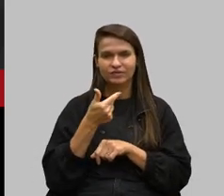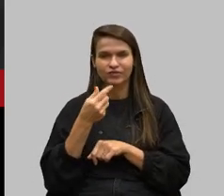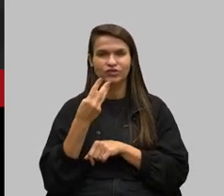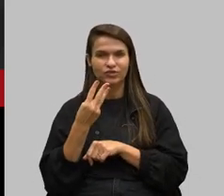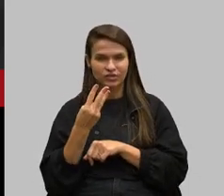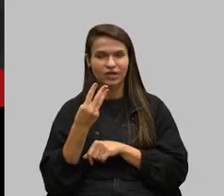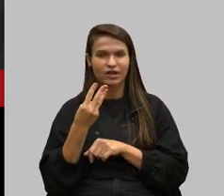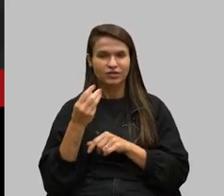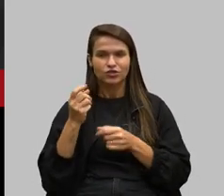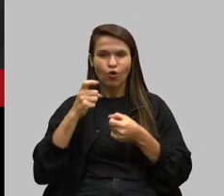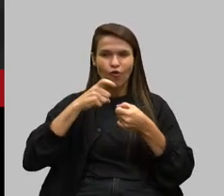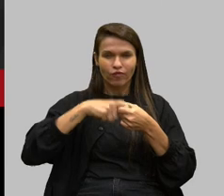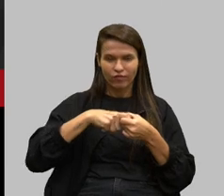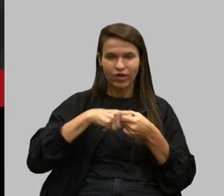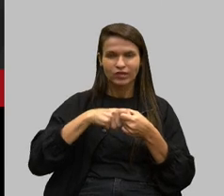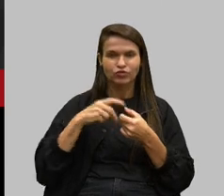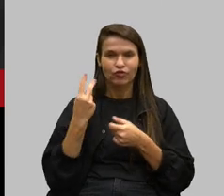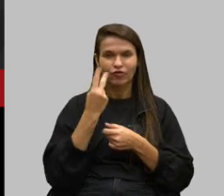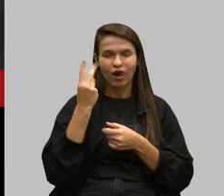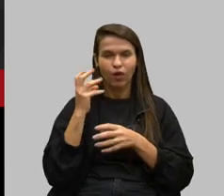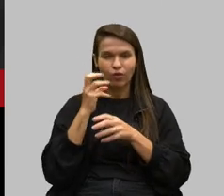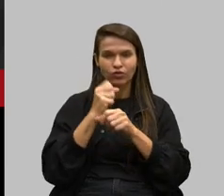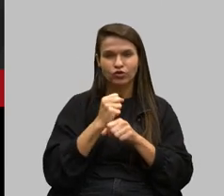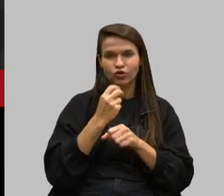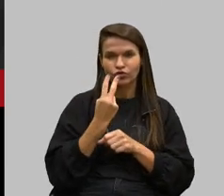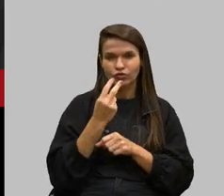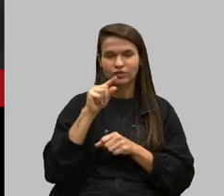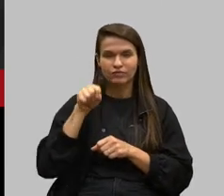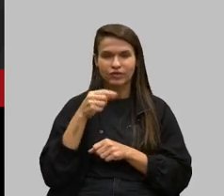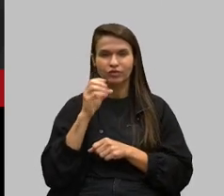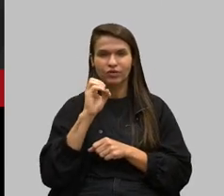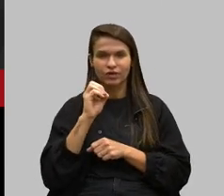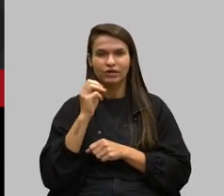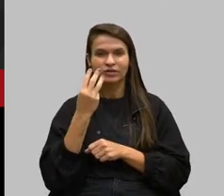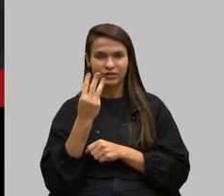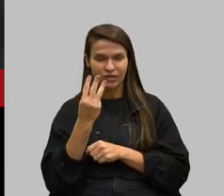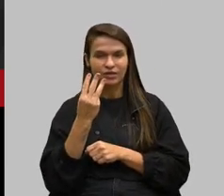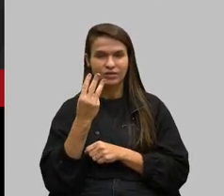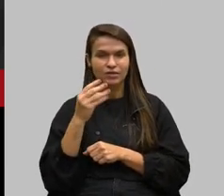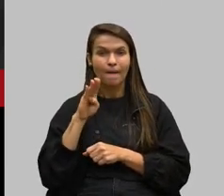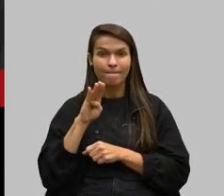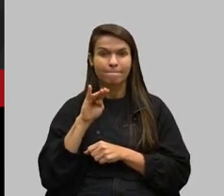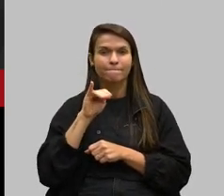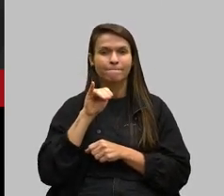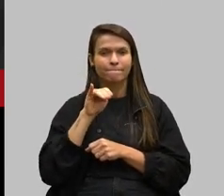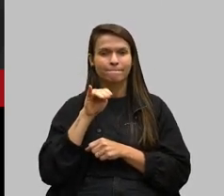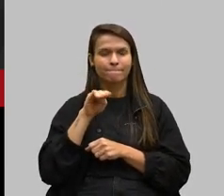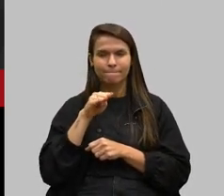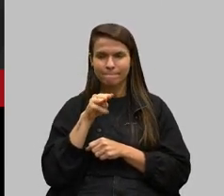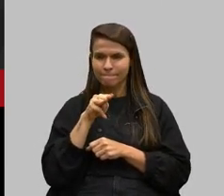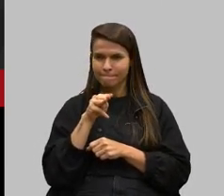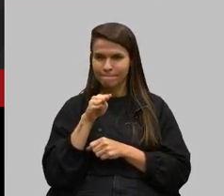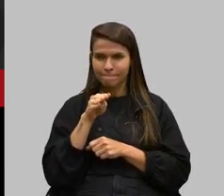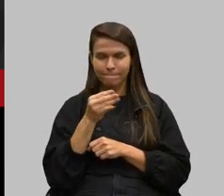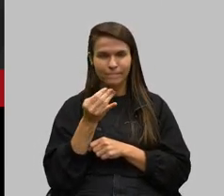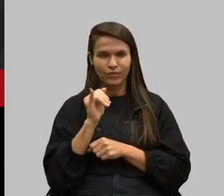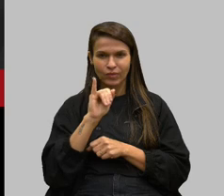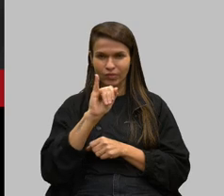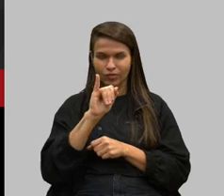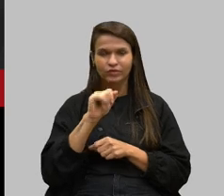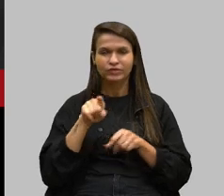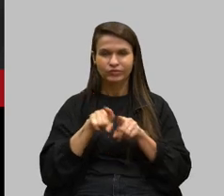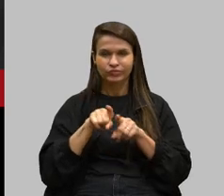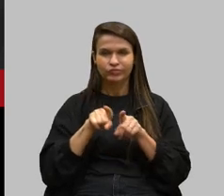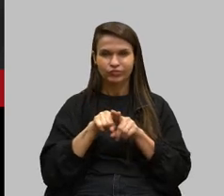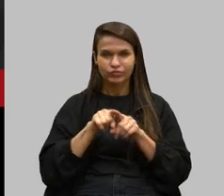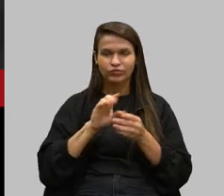convênios no valor total de 2,3 bilhões de reais 14.200 execução de recursos e